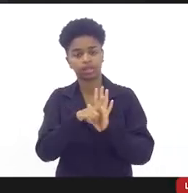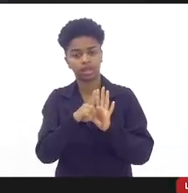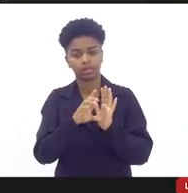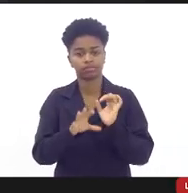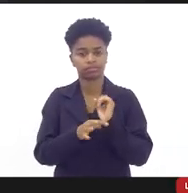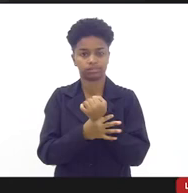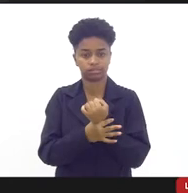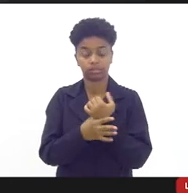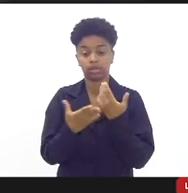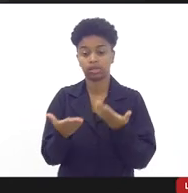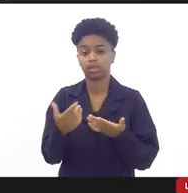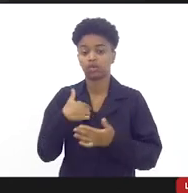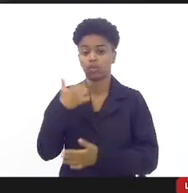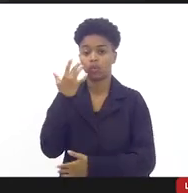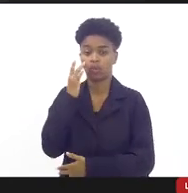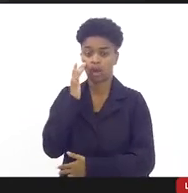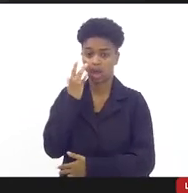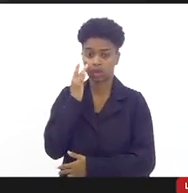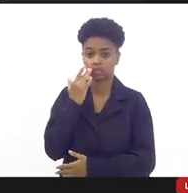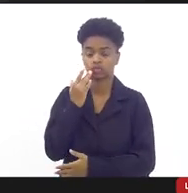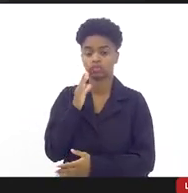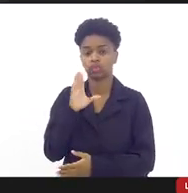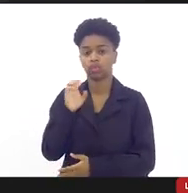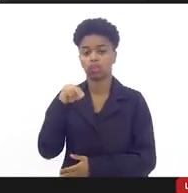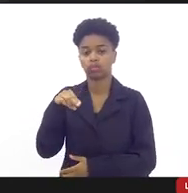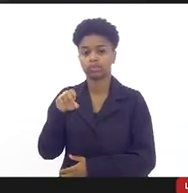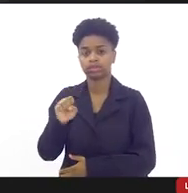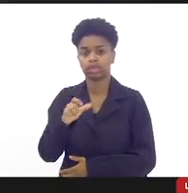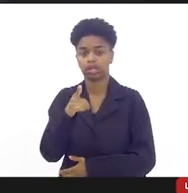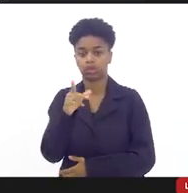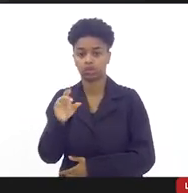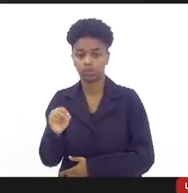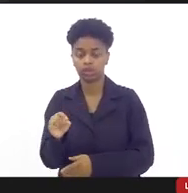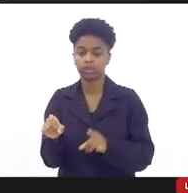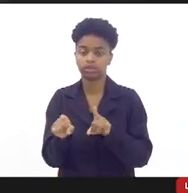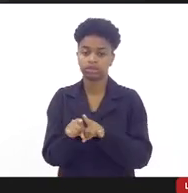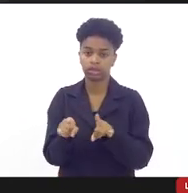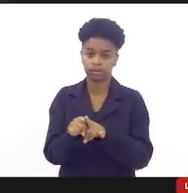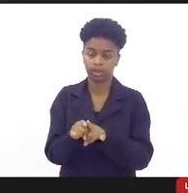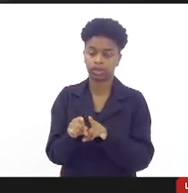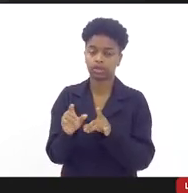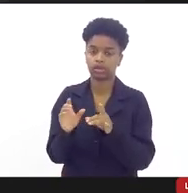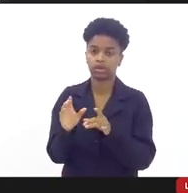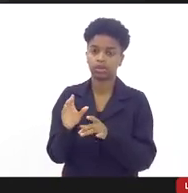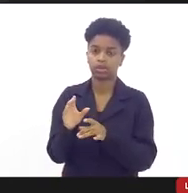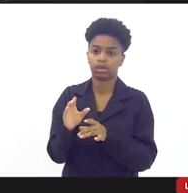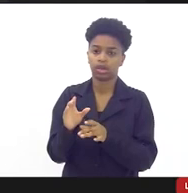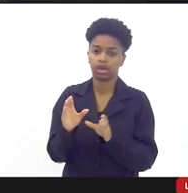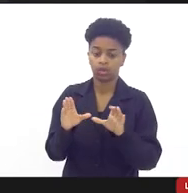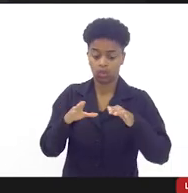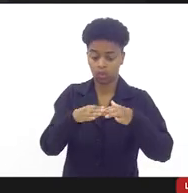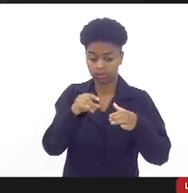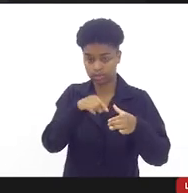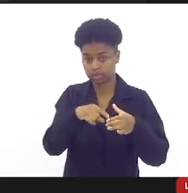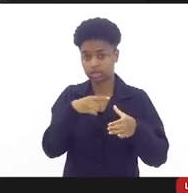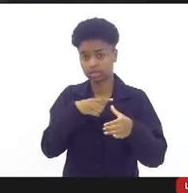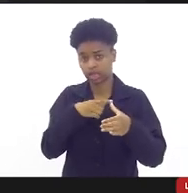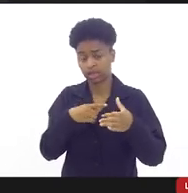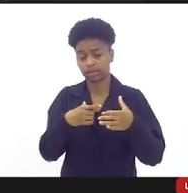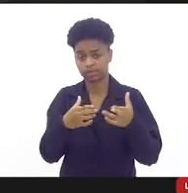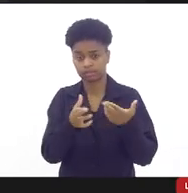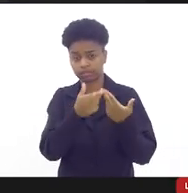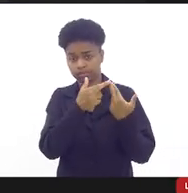eu acho que esse conselho essa comissão ela tem essa tarefa de lá naquele